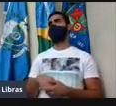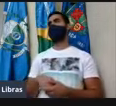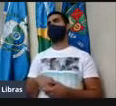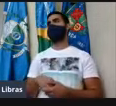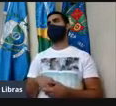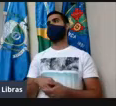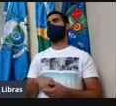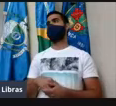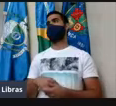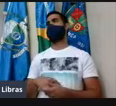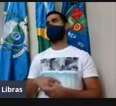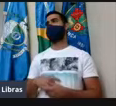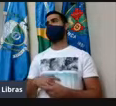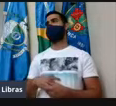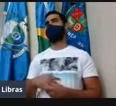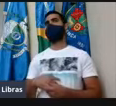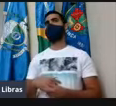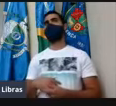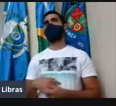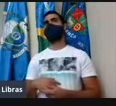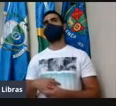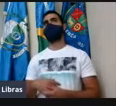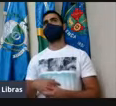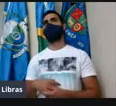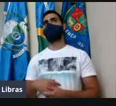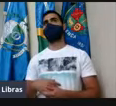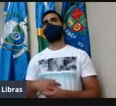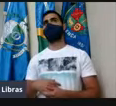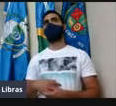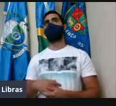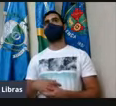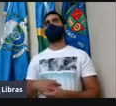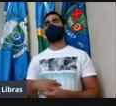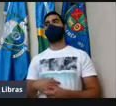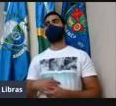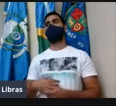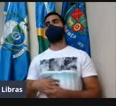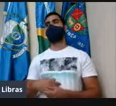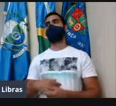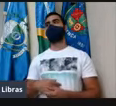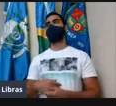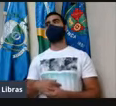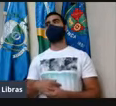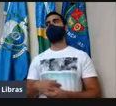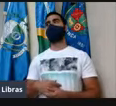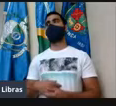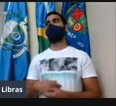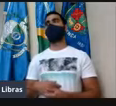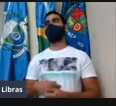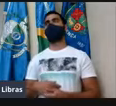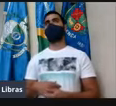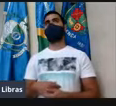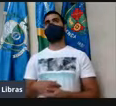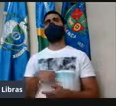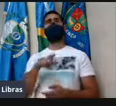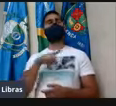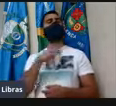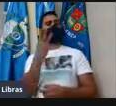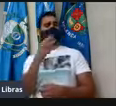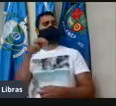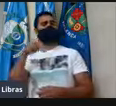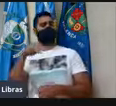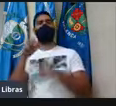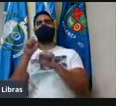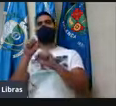Saulo, você não... Então, eu dou 3 minutos para suas